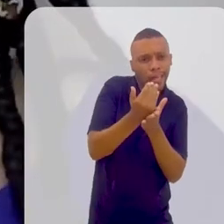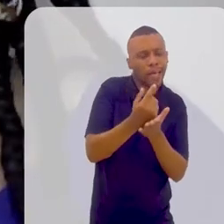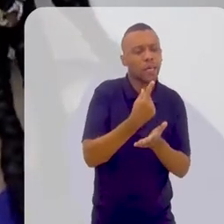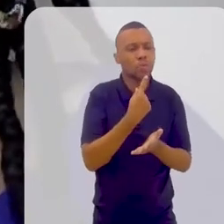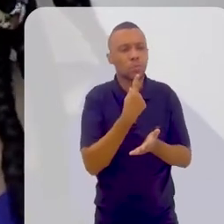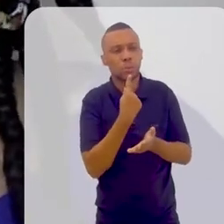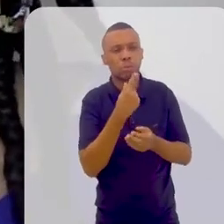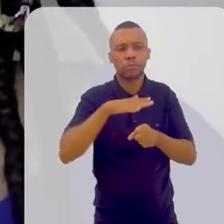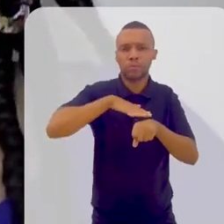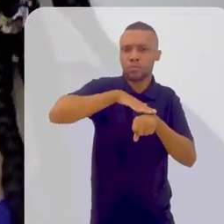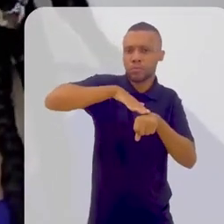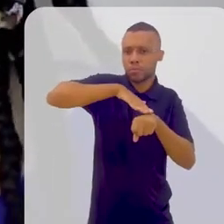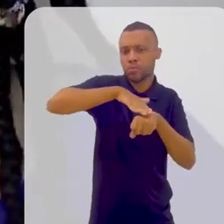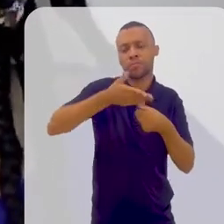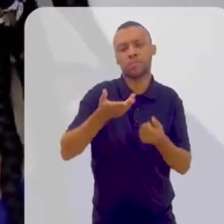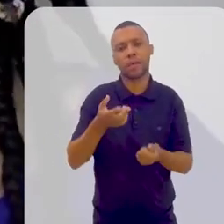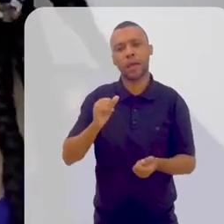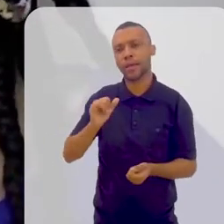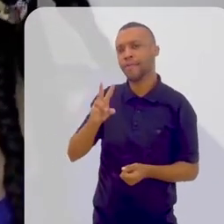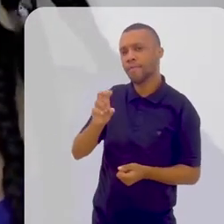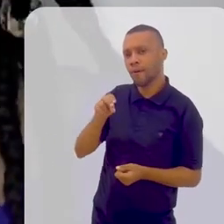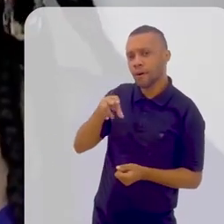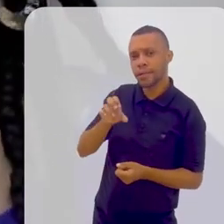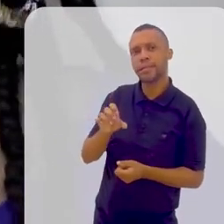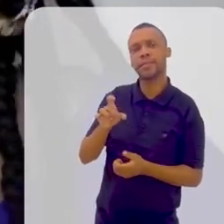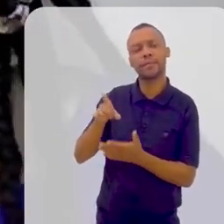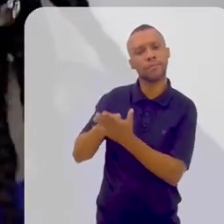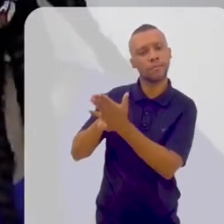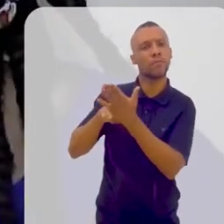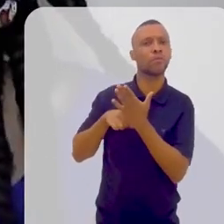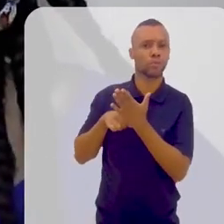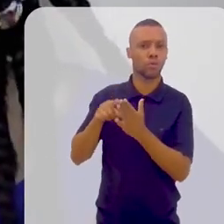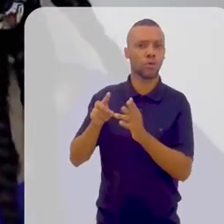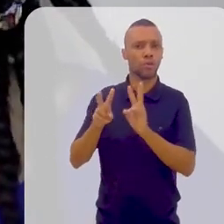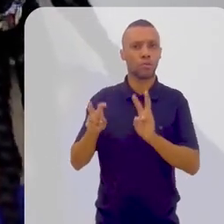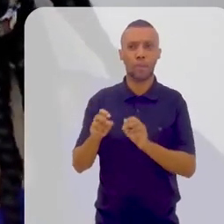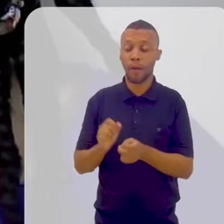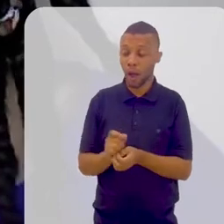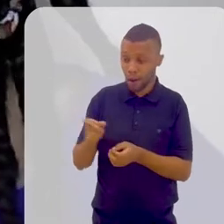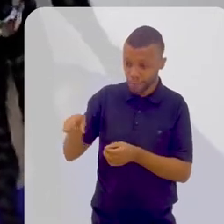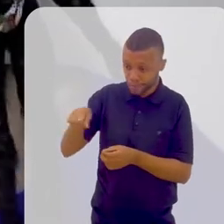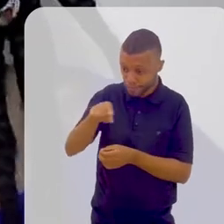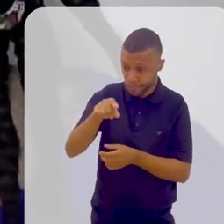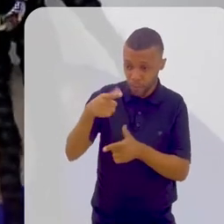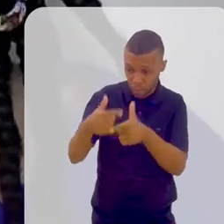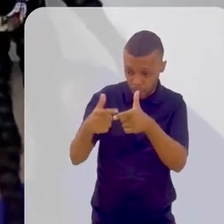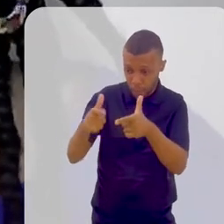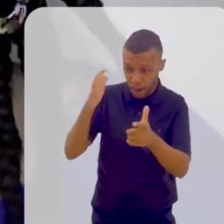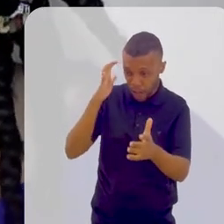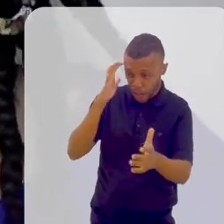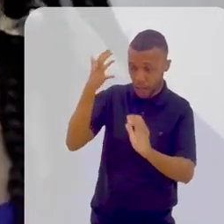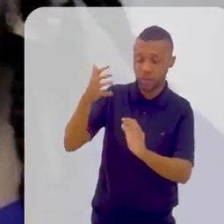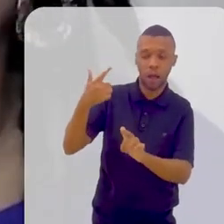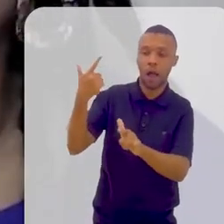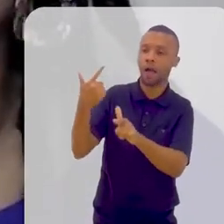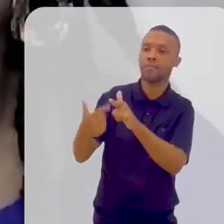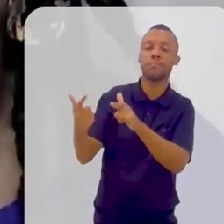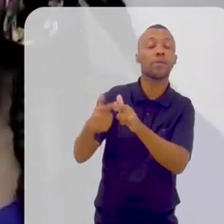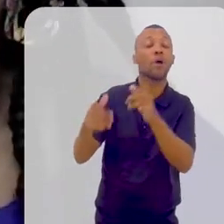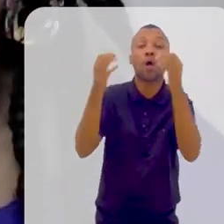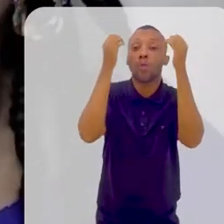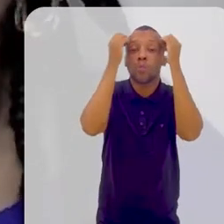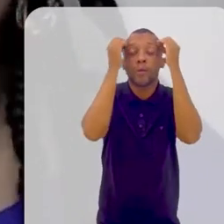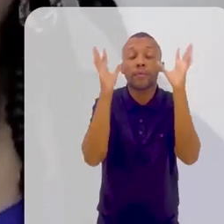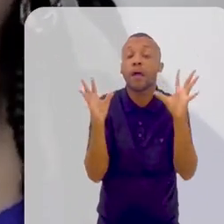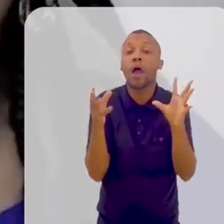chegar. A Ivone me trouxe muito isso. E ela também tinha essa coisa de resolve. Ela falava uma coisa